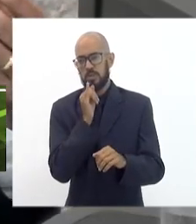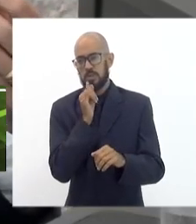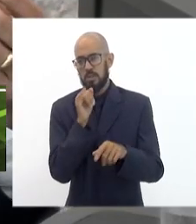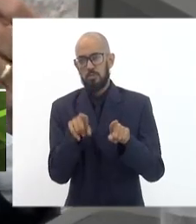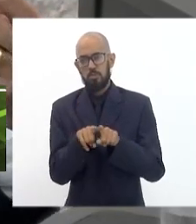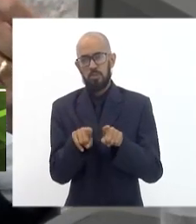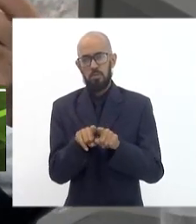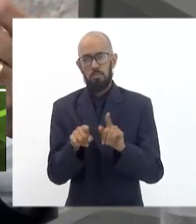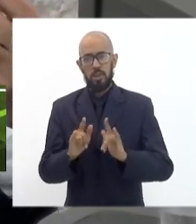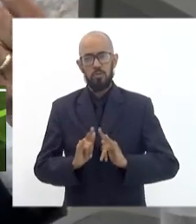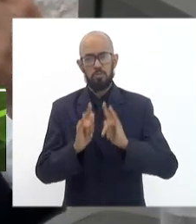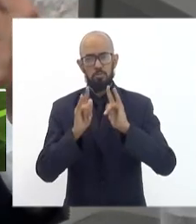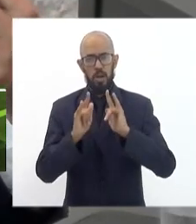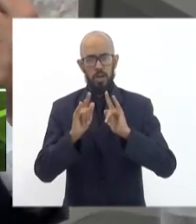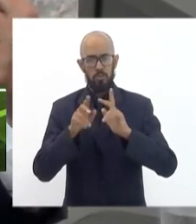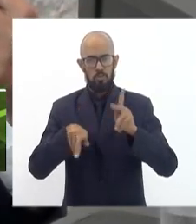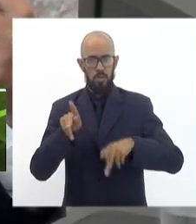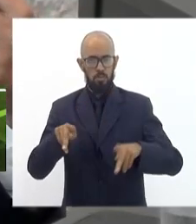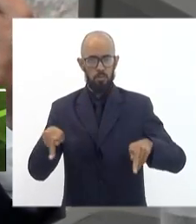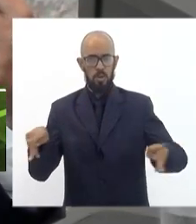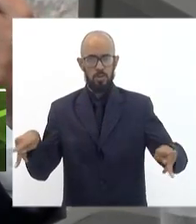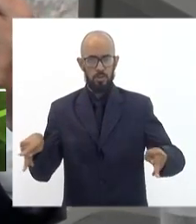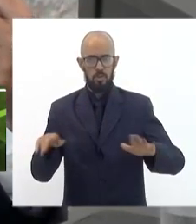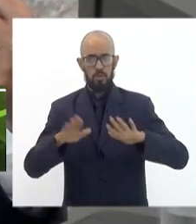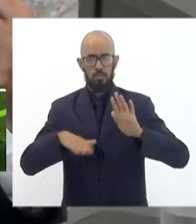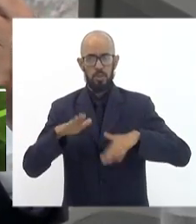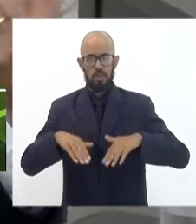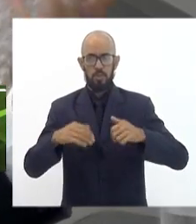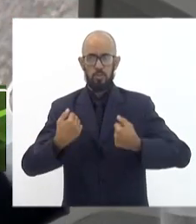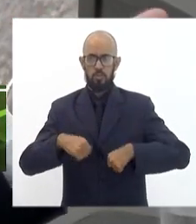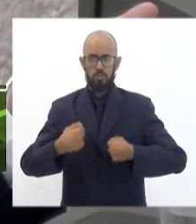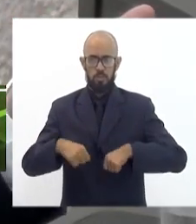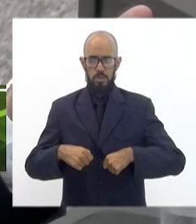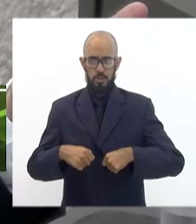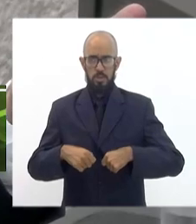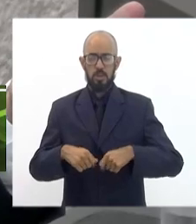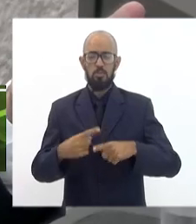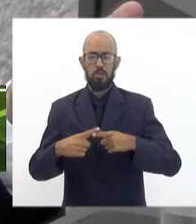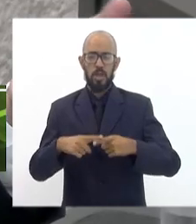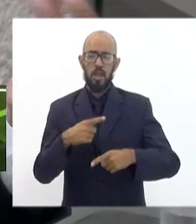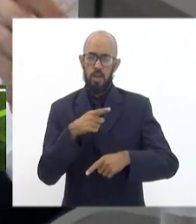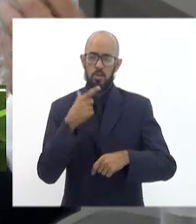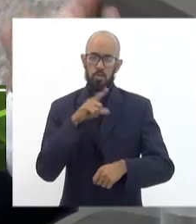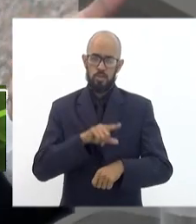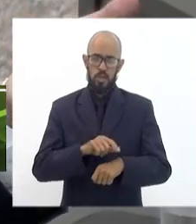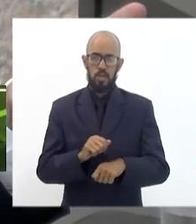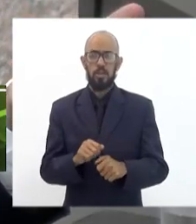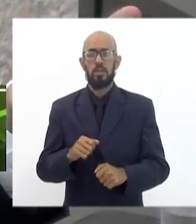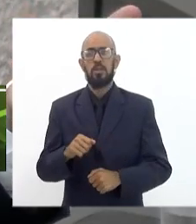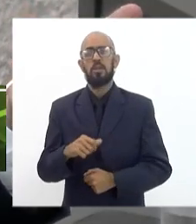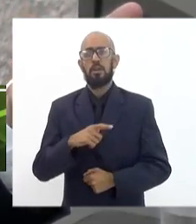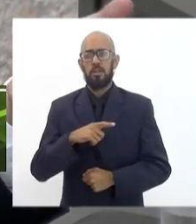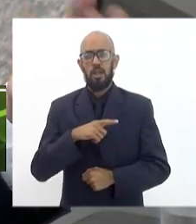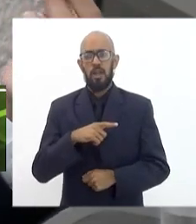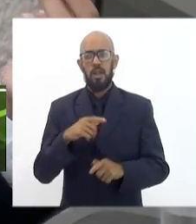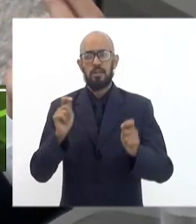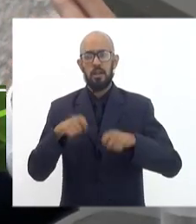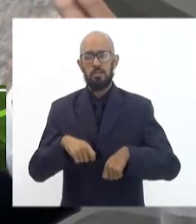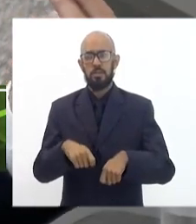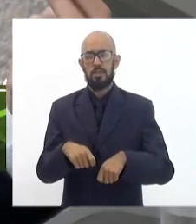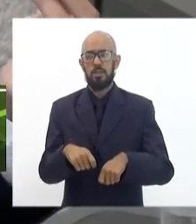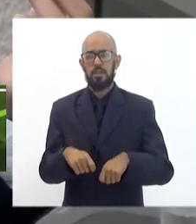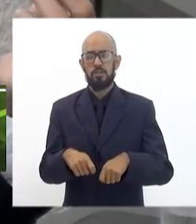Popular dependendo da demanda que você tenha que ela tem essa possibilidade Está prevista essa possibilidade